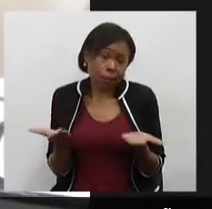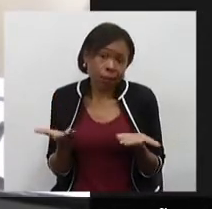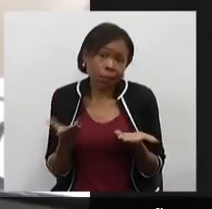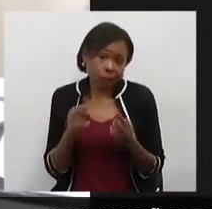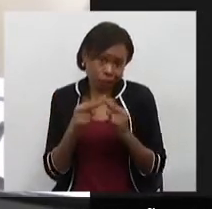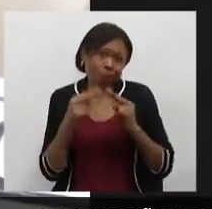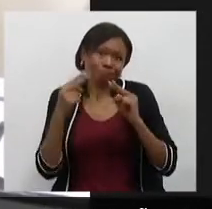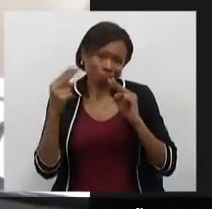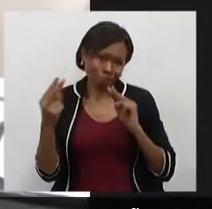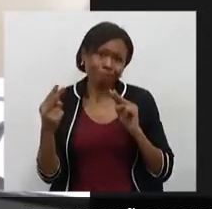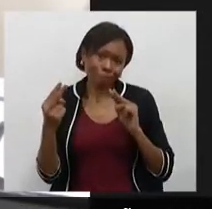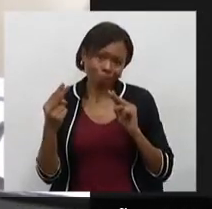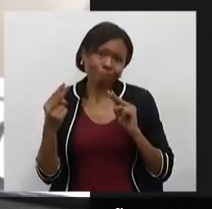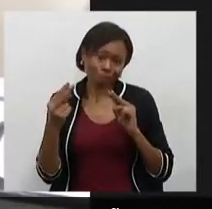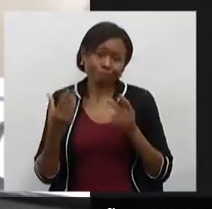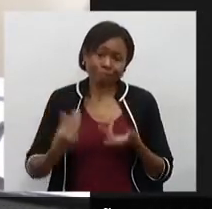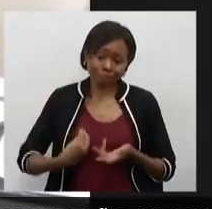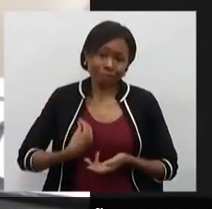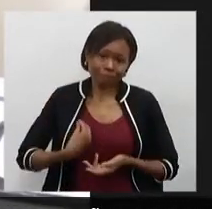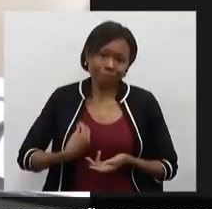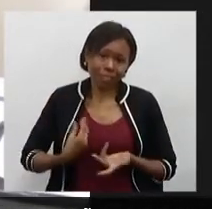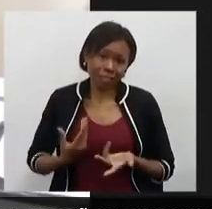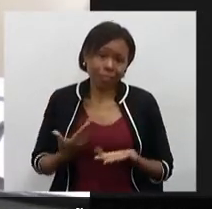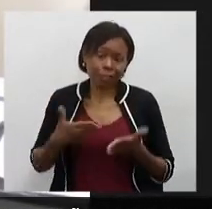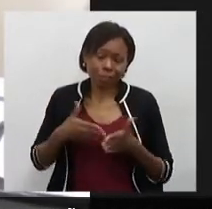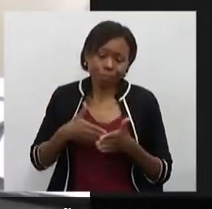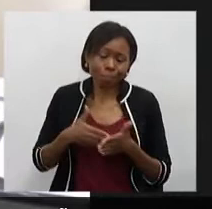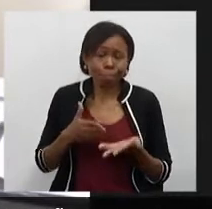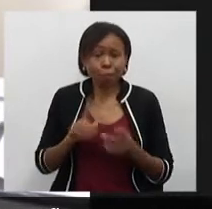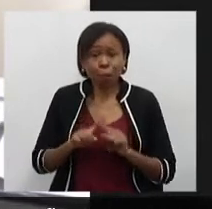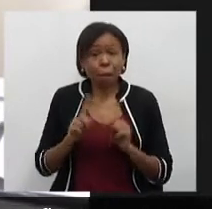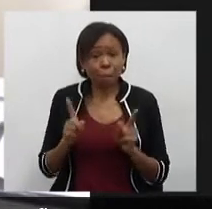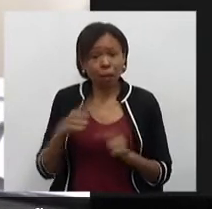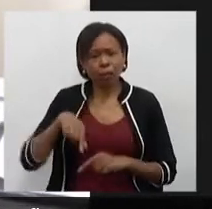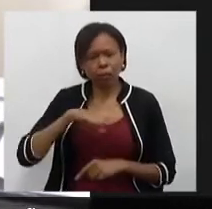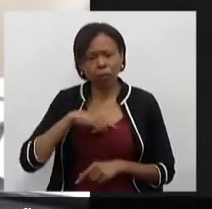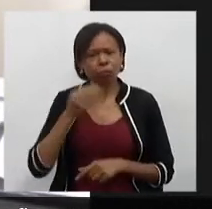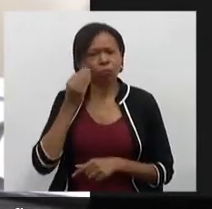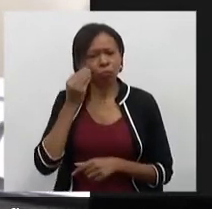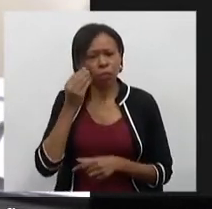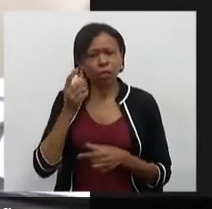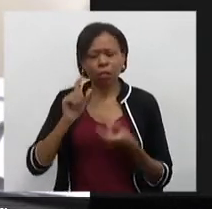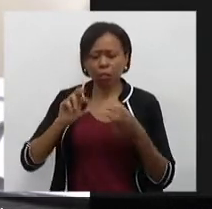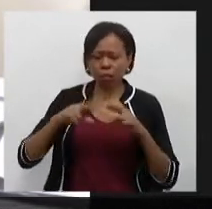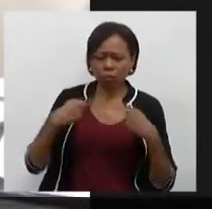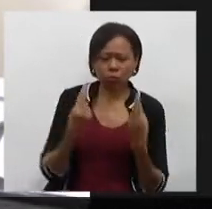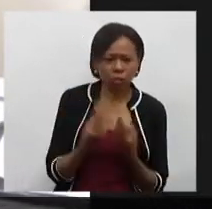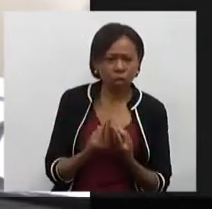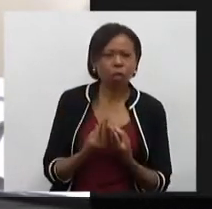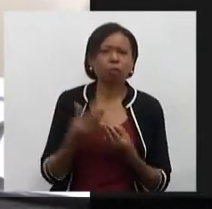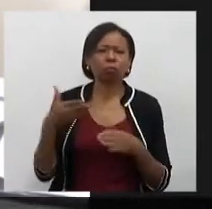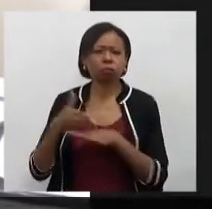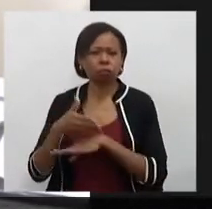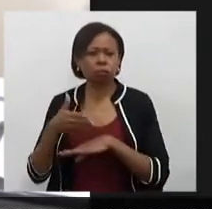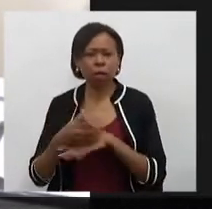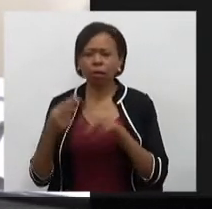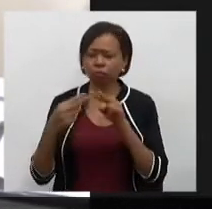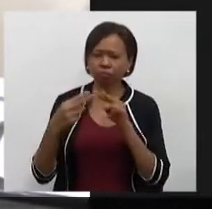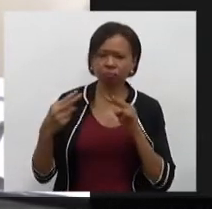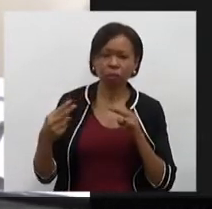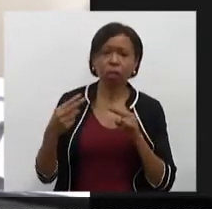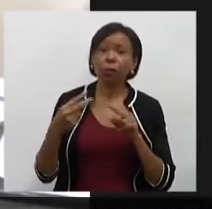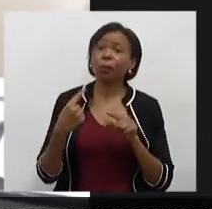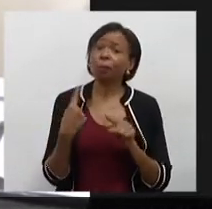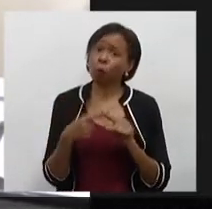forma remota, a gente acaba ficando muito limitado, mas nós temos feito reuniões, temos participado, justamente porque entendemos que esse